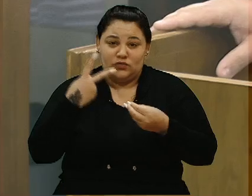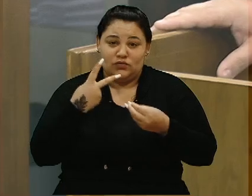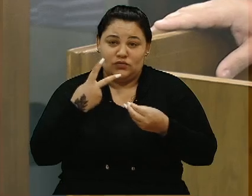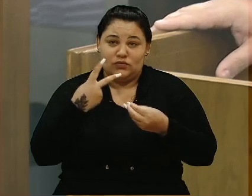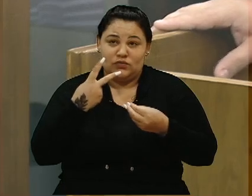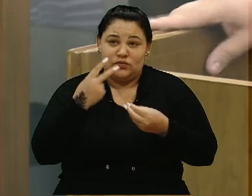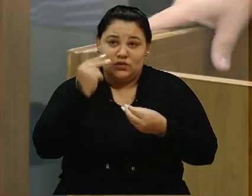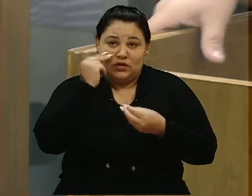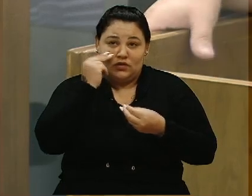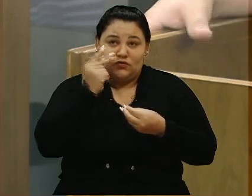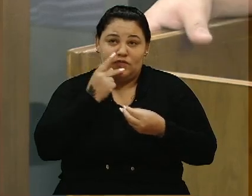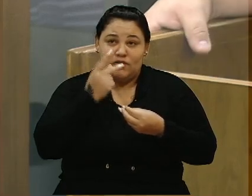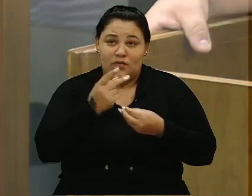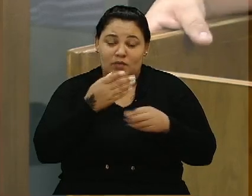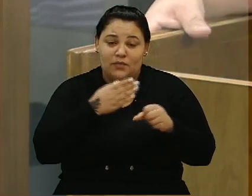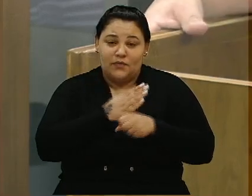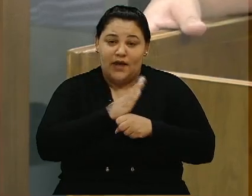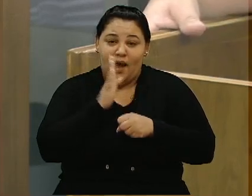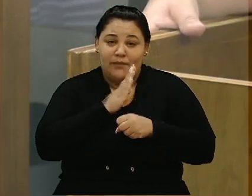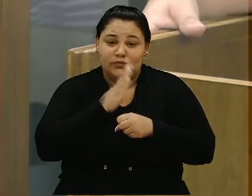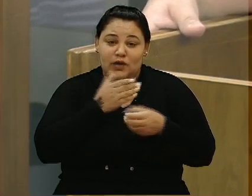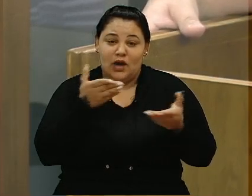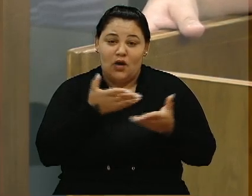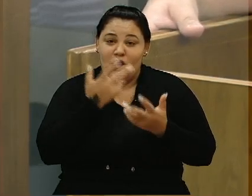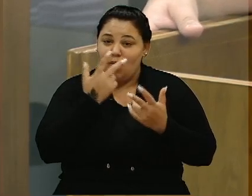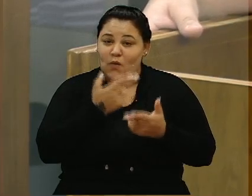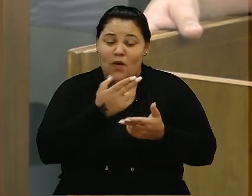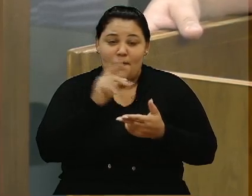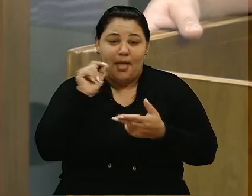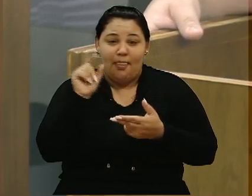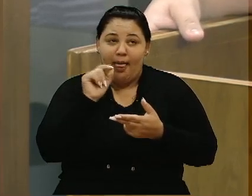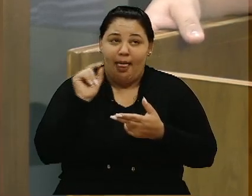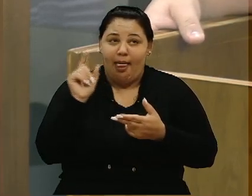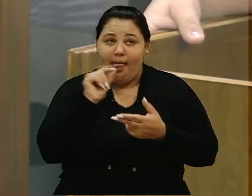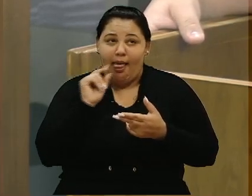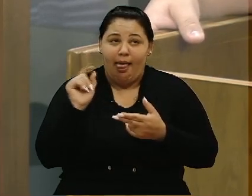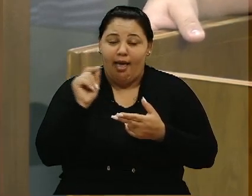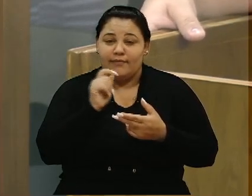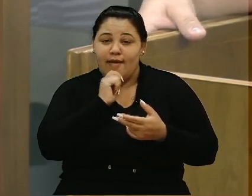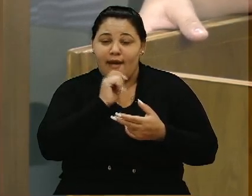quanto antes. Agora a gente está que nem papagaio falando há quanto tempo aqui e não toma nenhuma